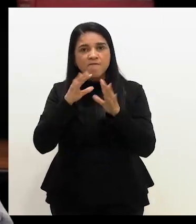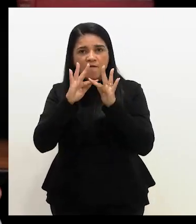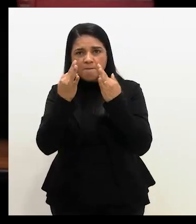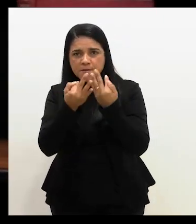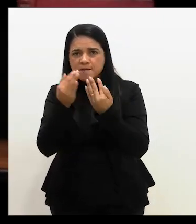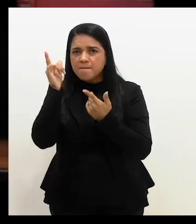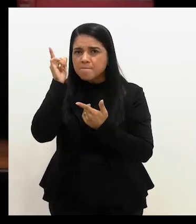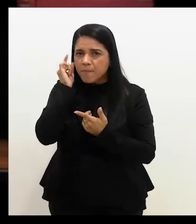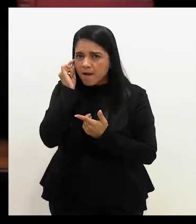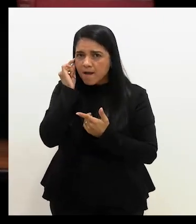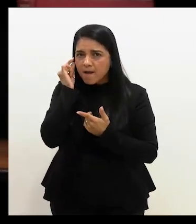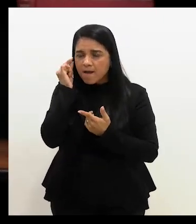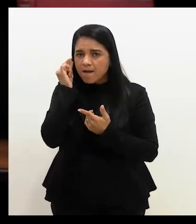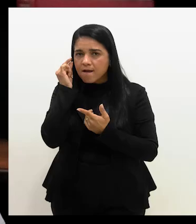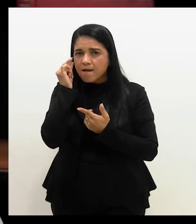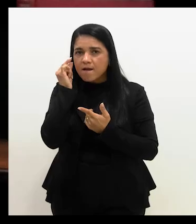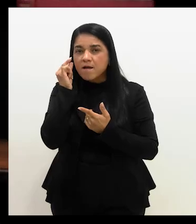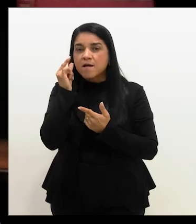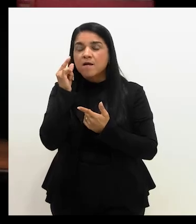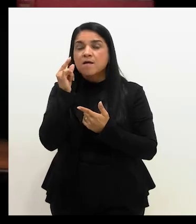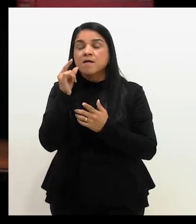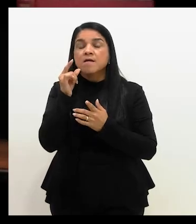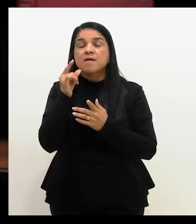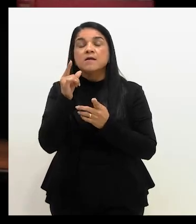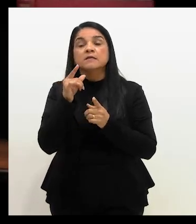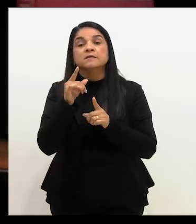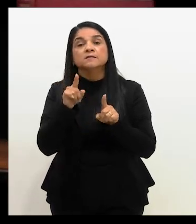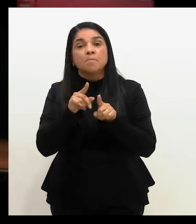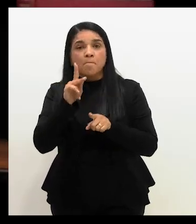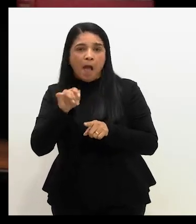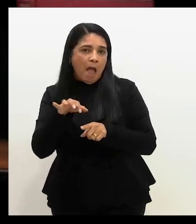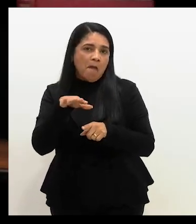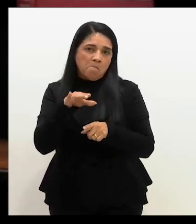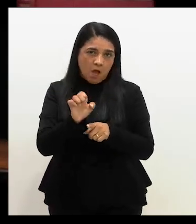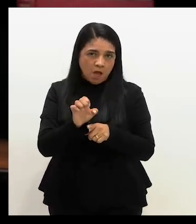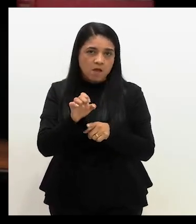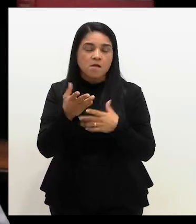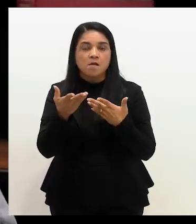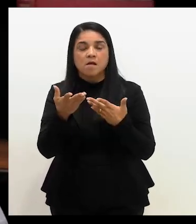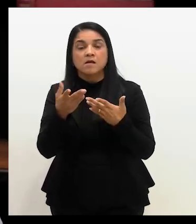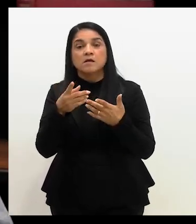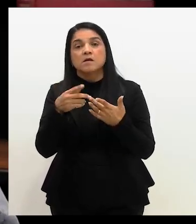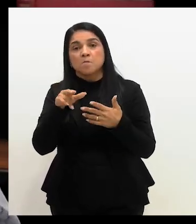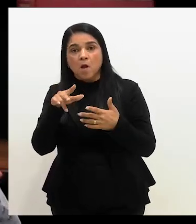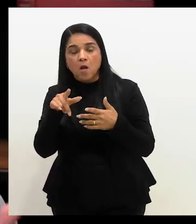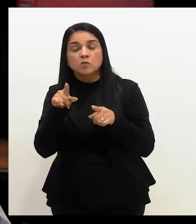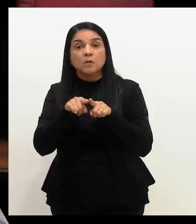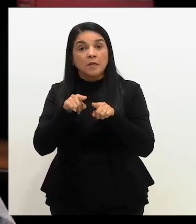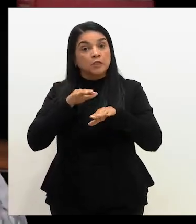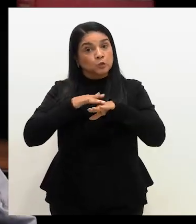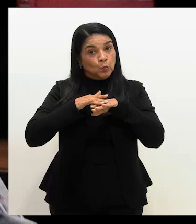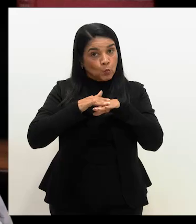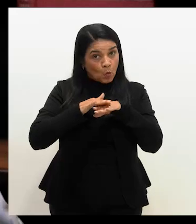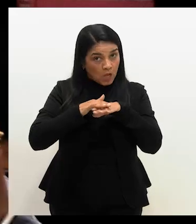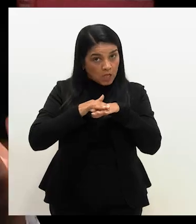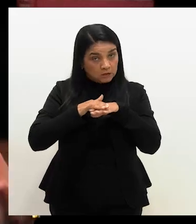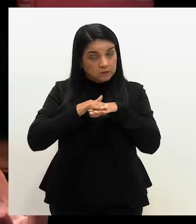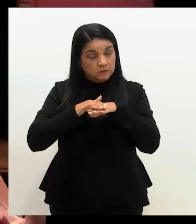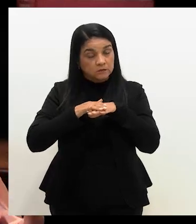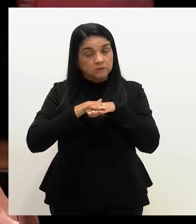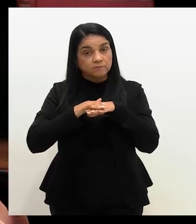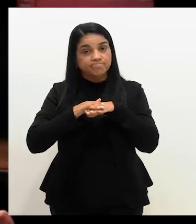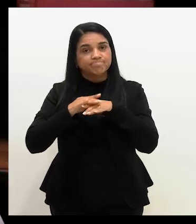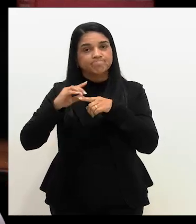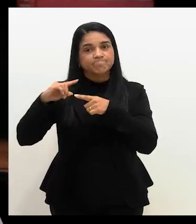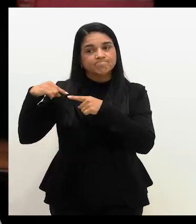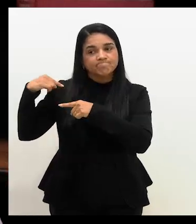se ela tem perda auditiva familiar. Então, a gente sabe que isso tem muito a ver, principalmente em parentes de primeiro grau. Existem doenças que levam à perda